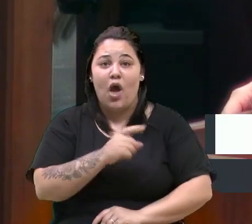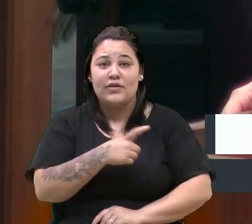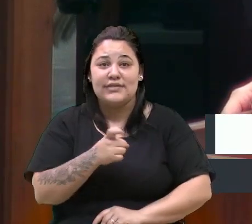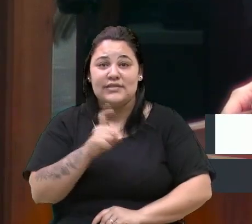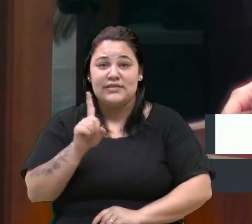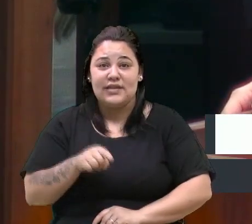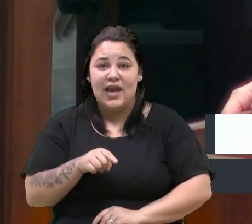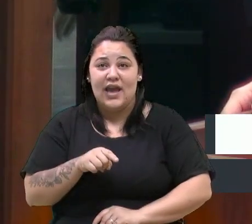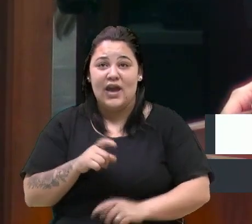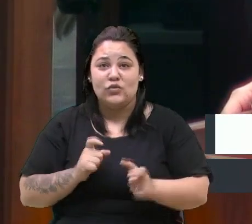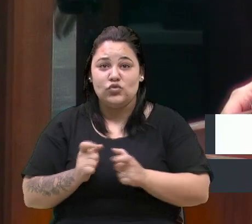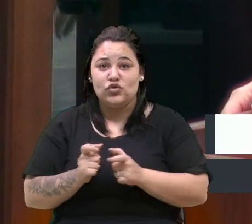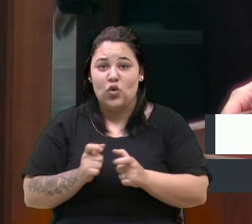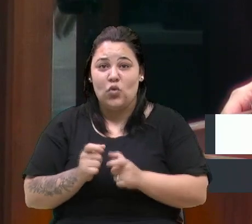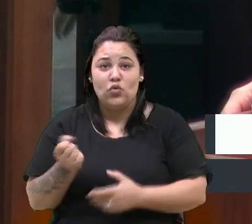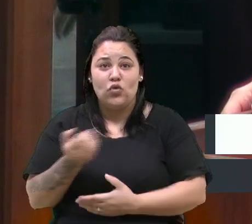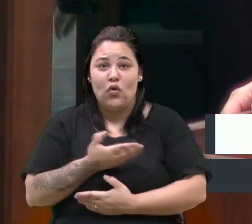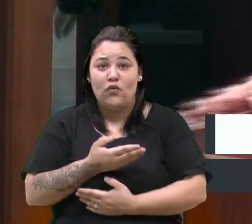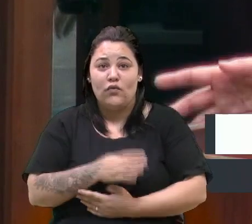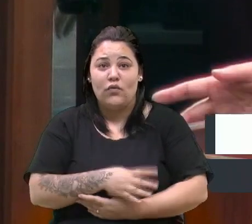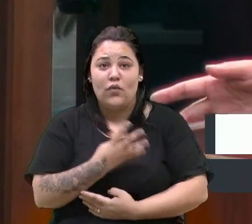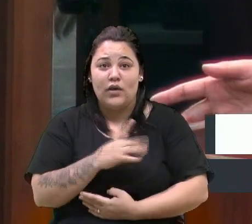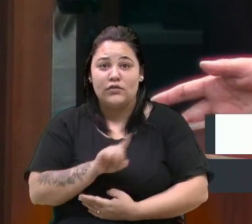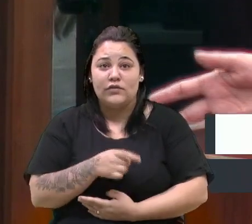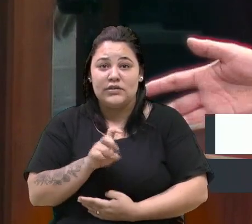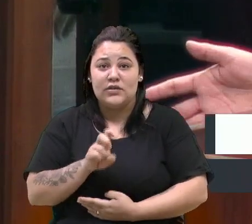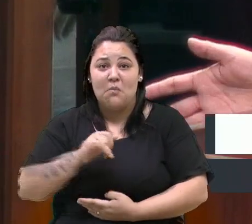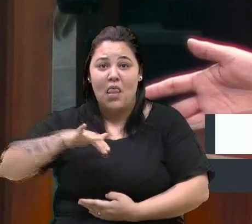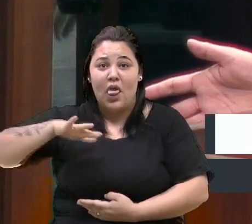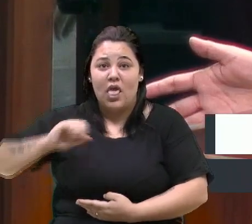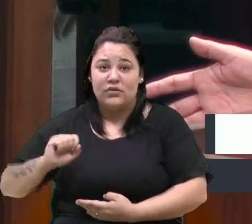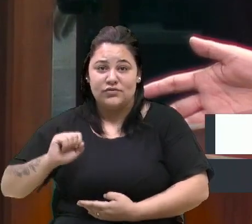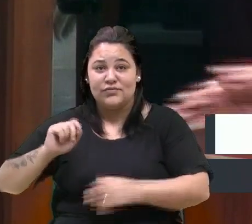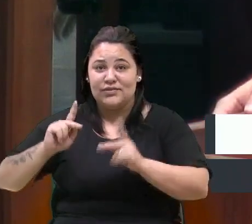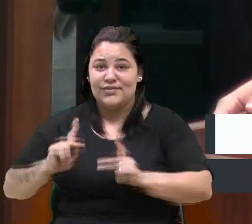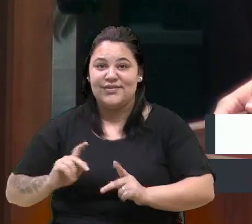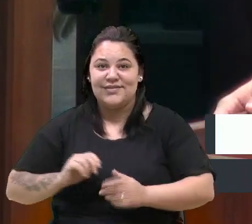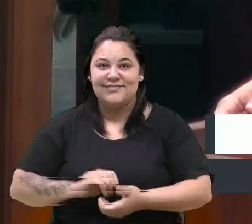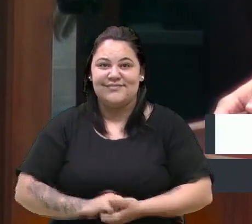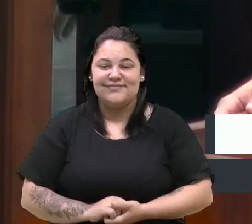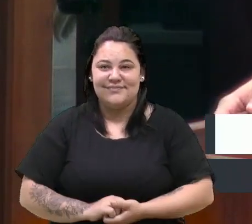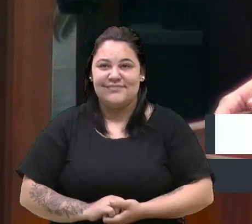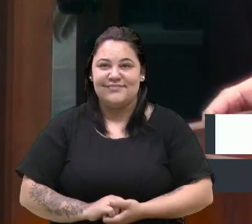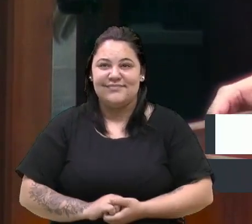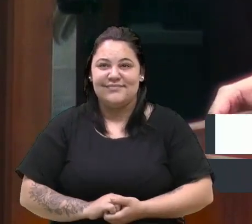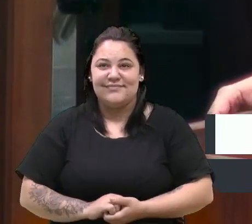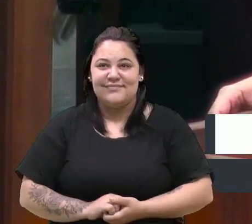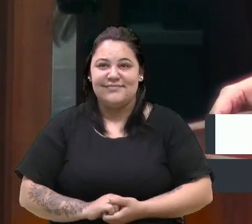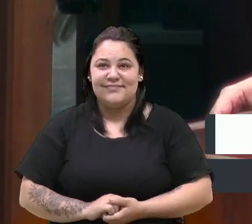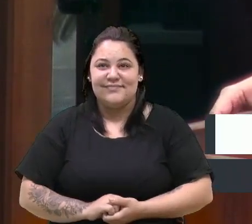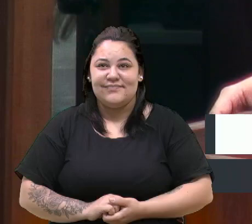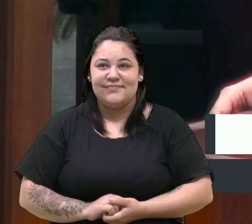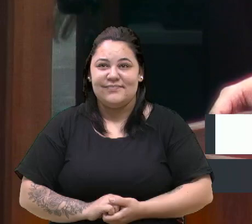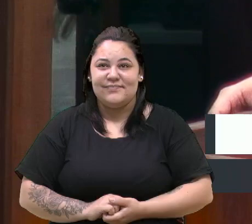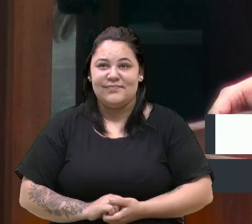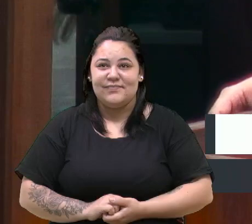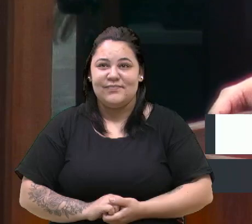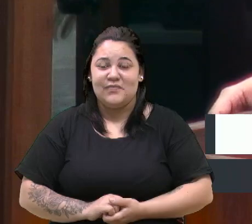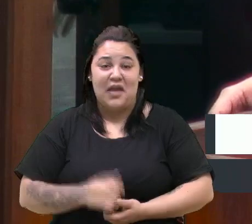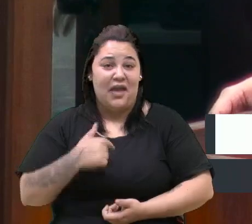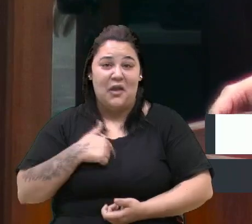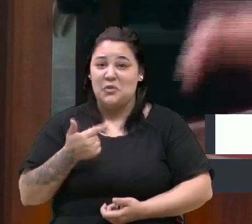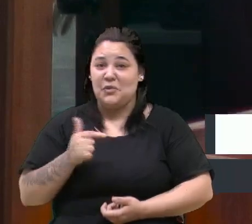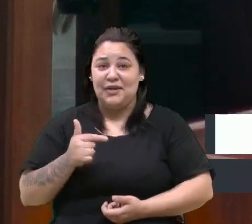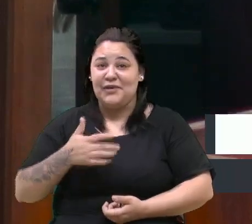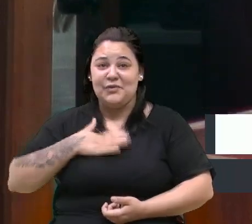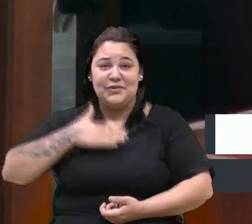jogo relativamente novo, 4,5 milhões de pessoas. Quem aqui de nós, presumo que poucos de nós, eu não tenho Roblox no meu